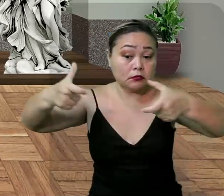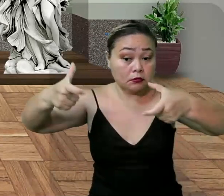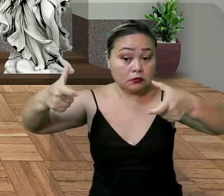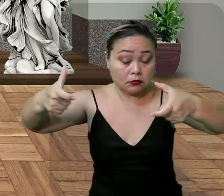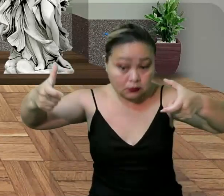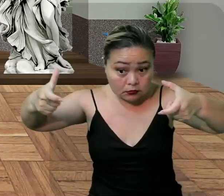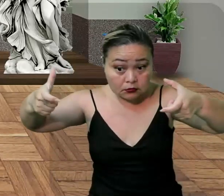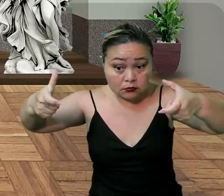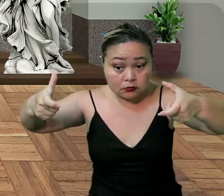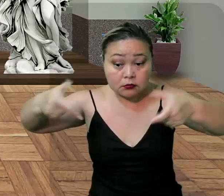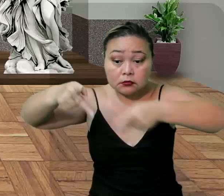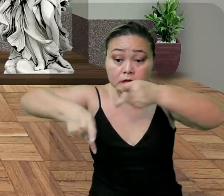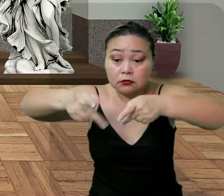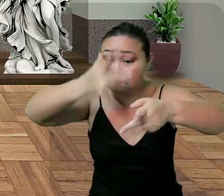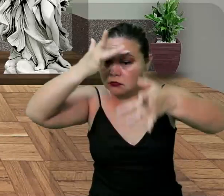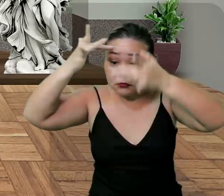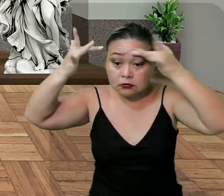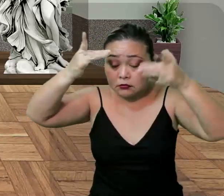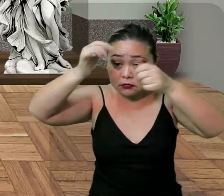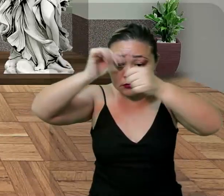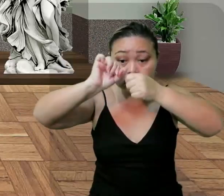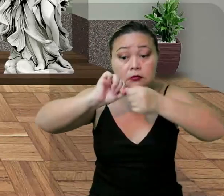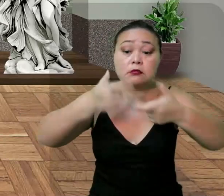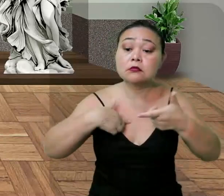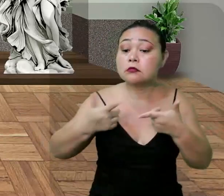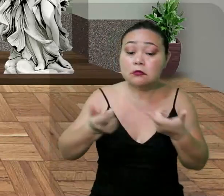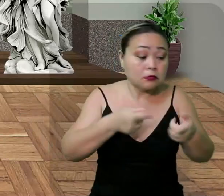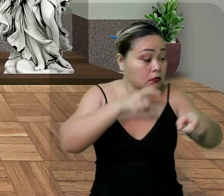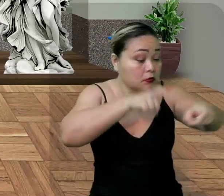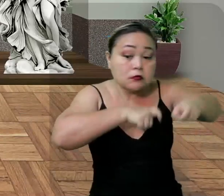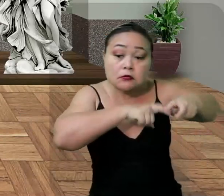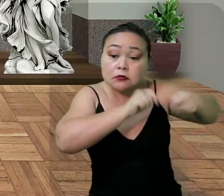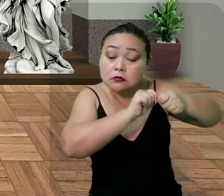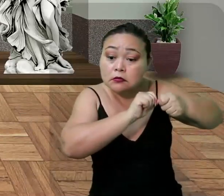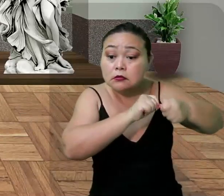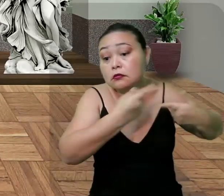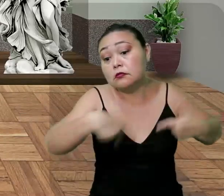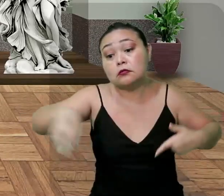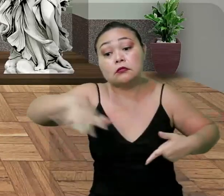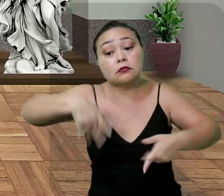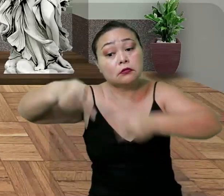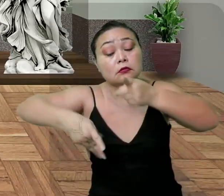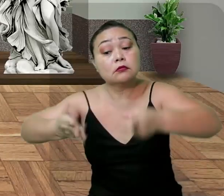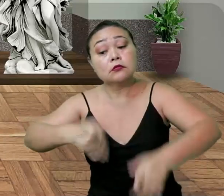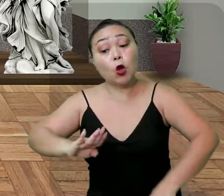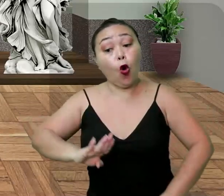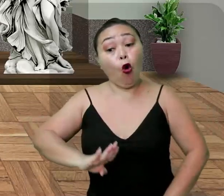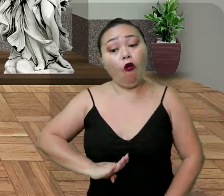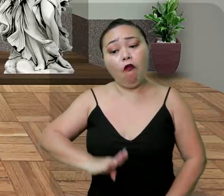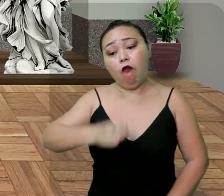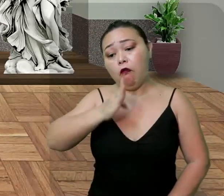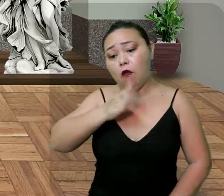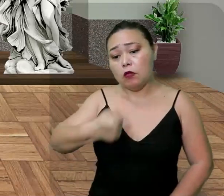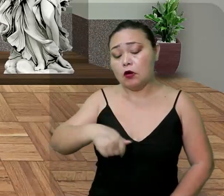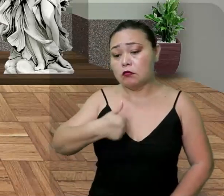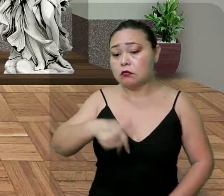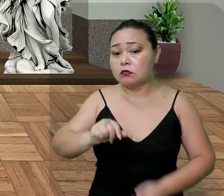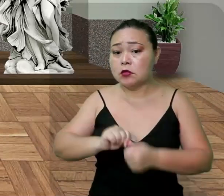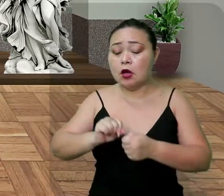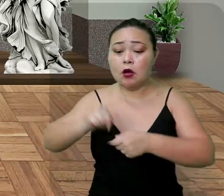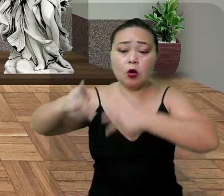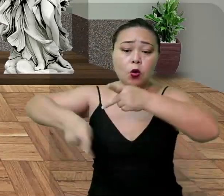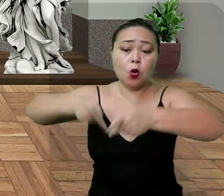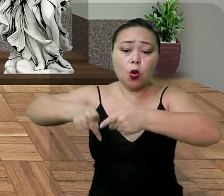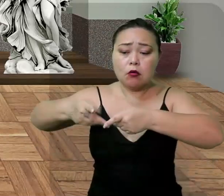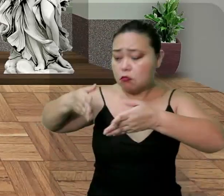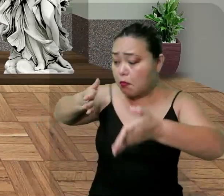crescendo e com isso também vai ter que crescer a produção. Senão vão morrer de fome. E aí o pouco que existe, teve